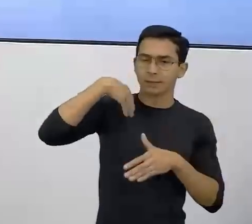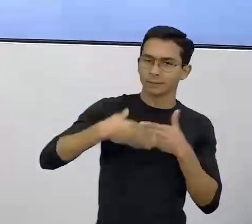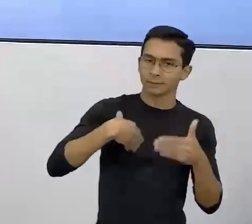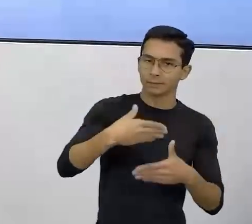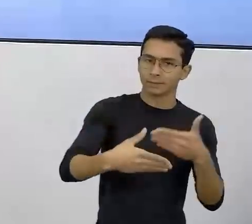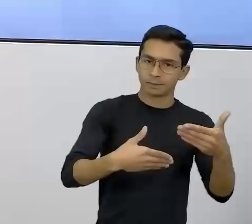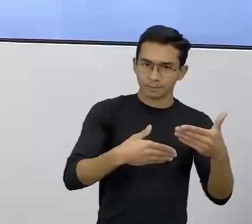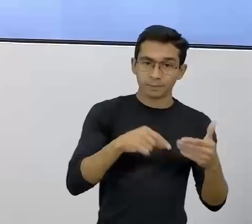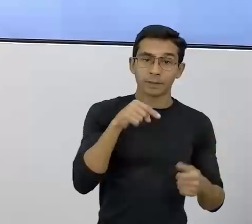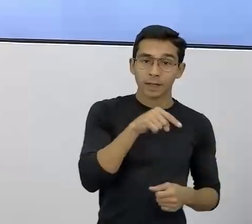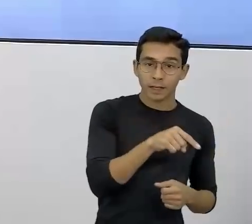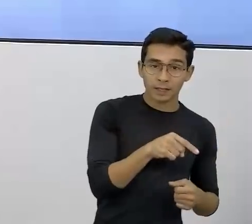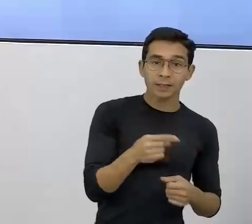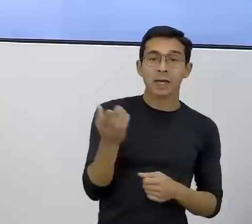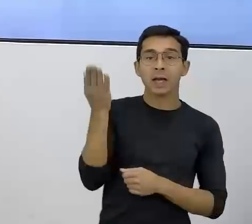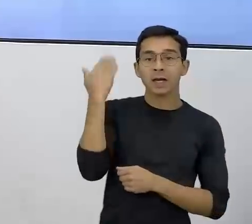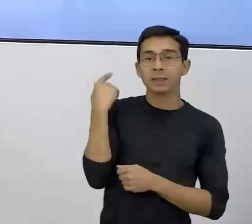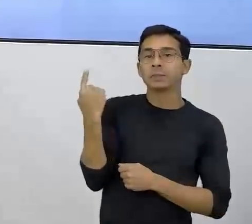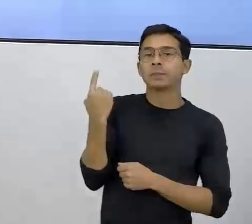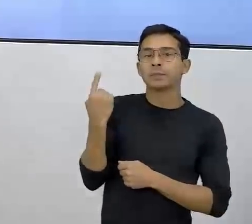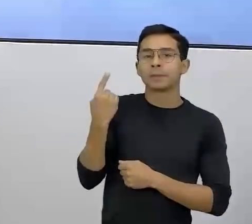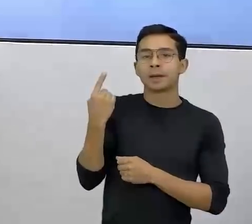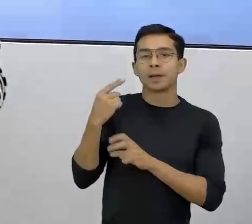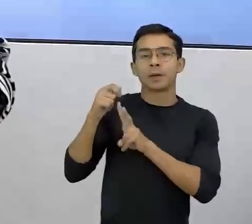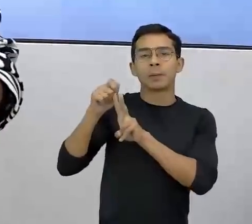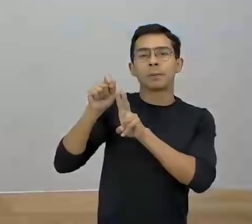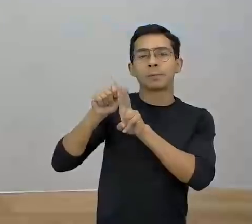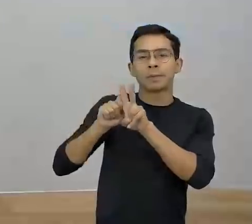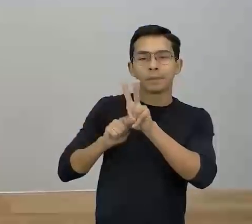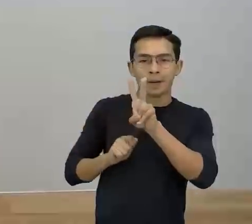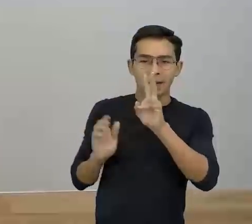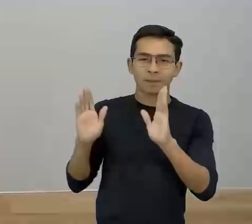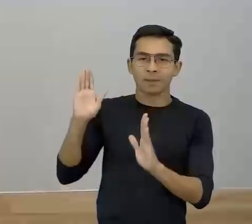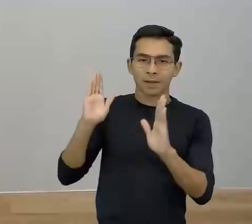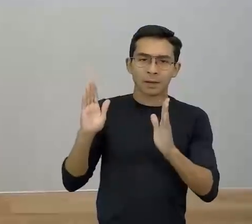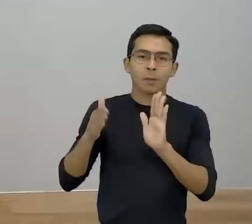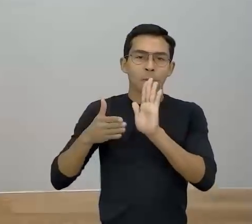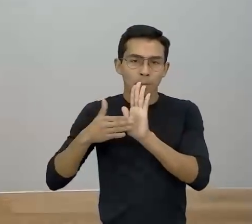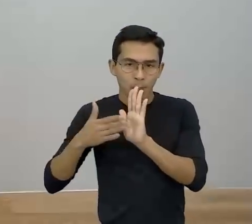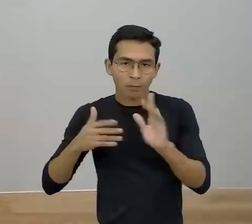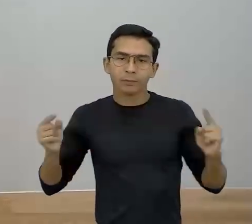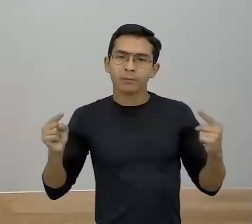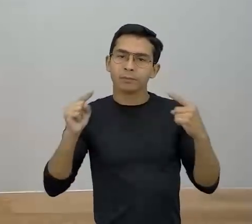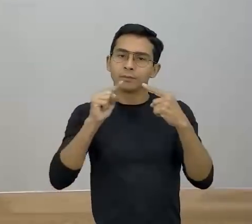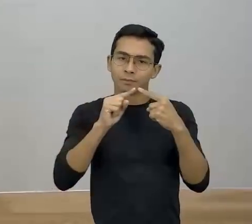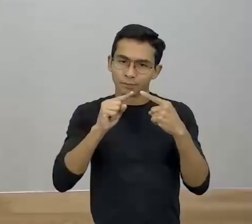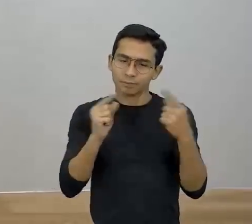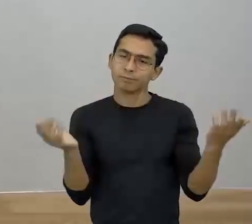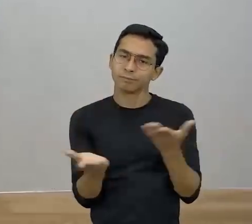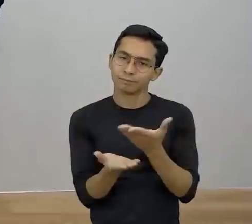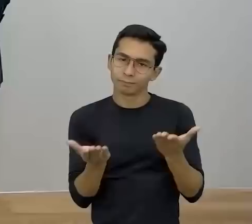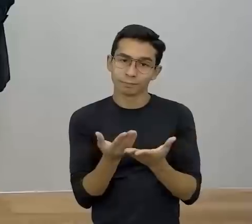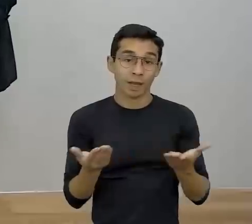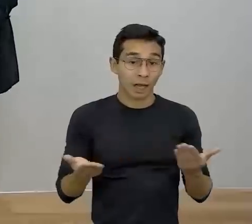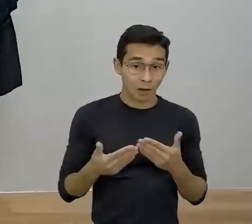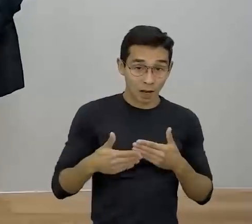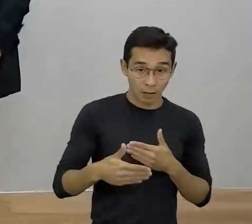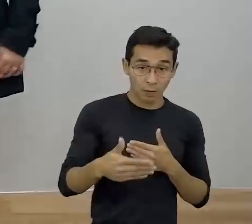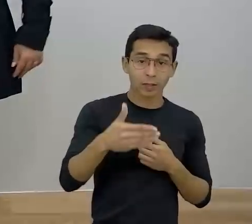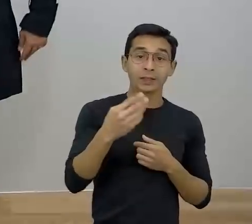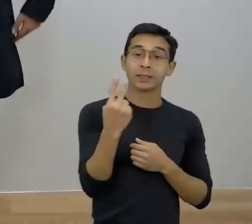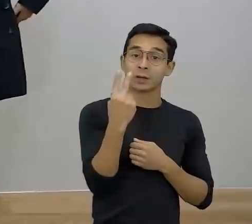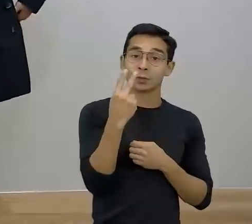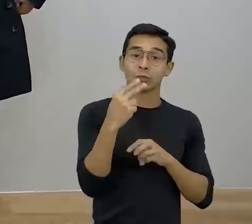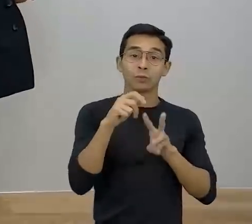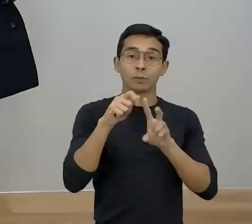às propostas do primeiro bimestre, não é isso, Débora? Exatamente. E agora, no segundo bimestre, a gente está trabalhando com a unidade 2, que